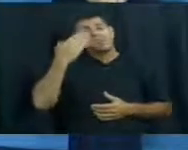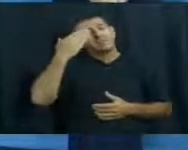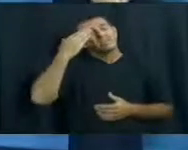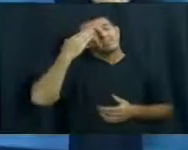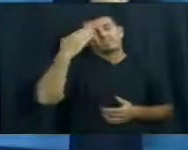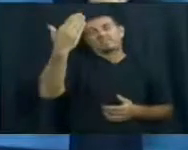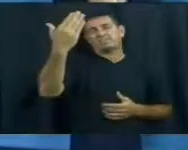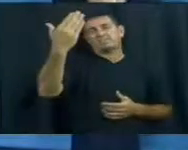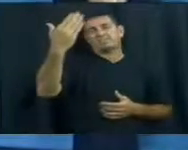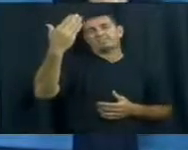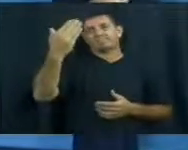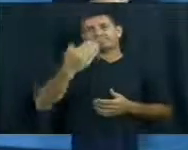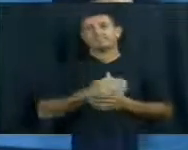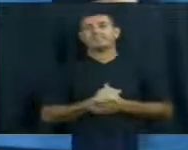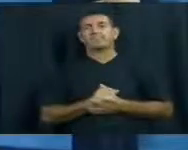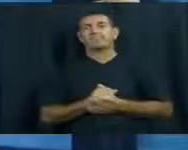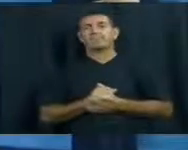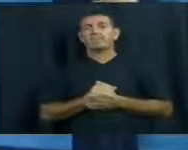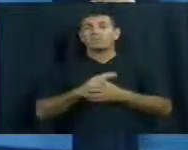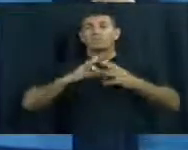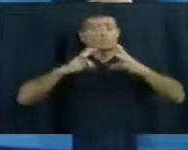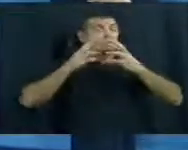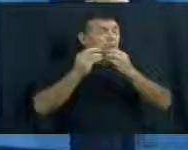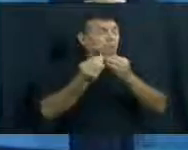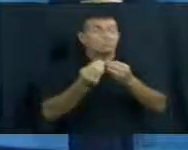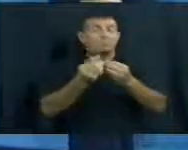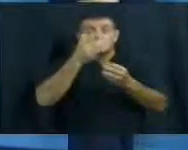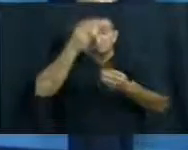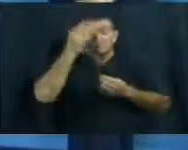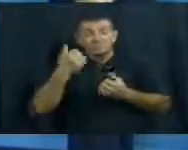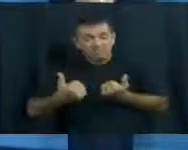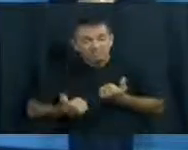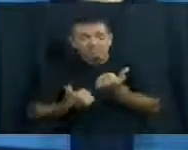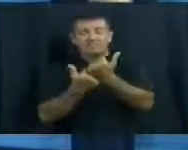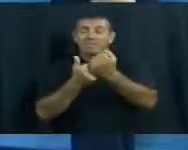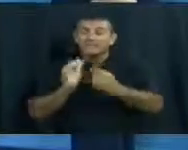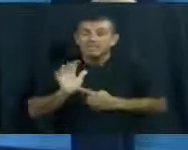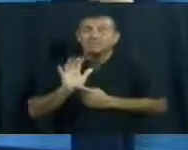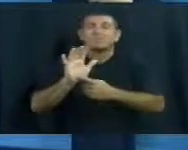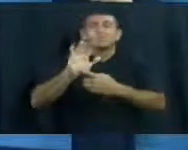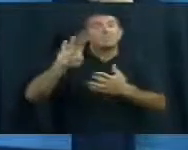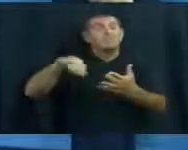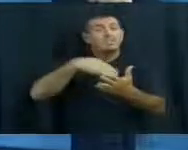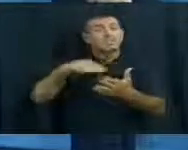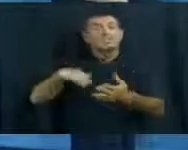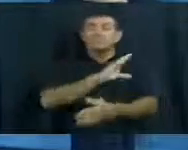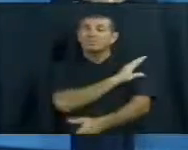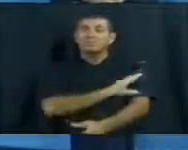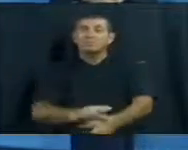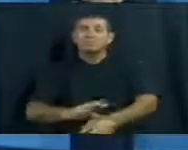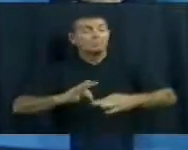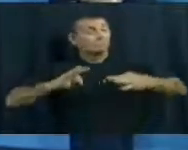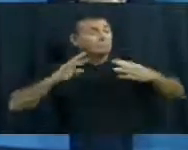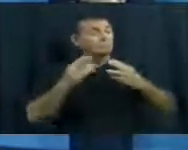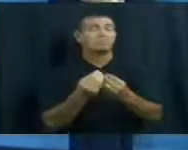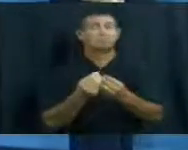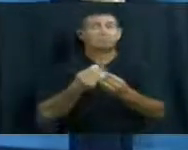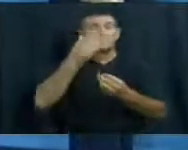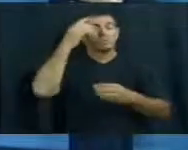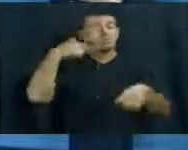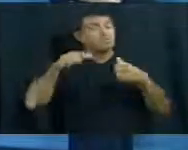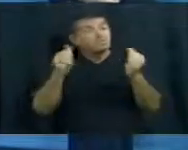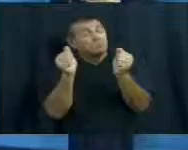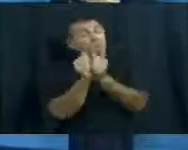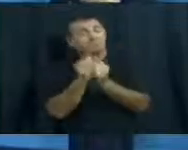vez, agradecer a Abacaf, ao Juí, ao Bogô, à Secretaria de Cultura, a todos os meus secretários